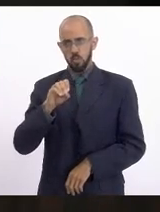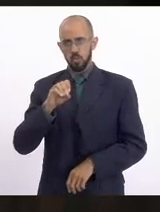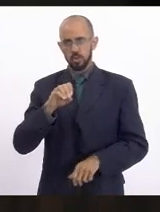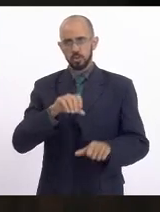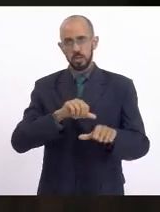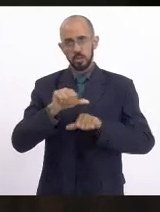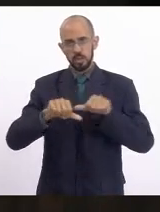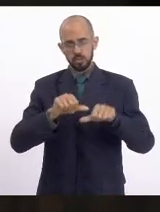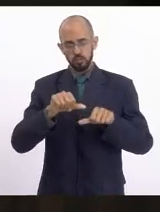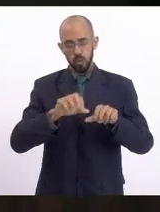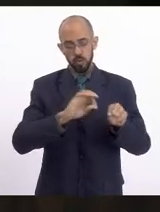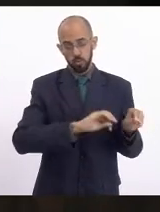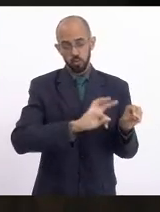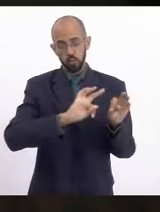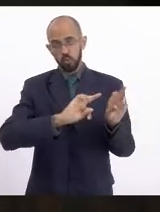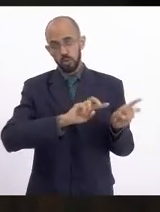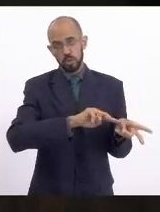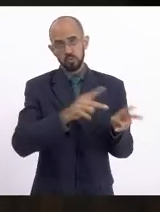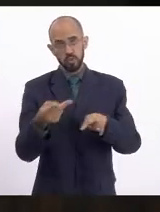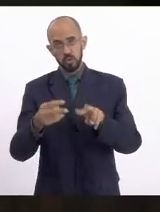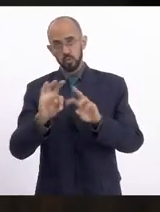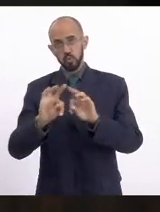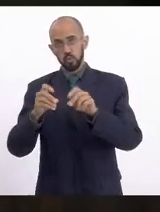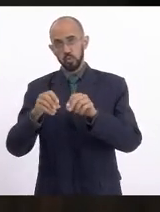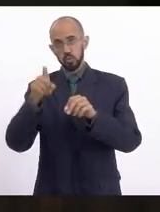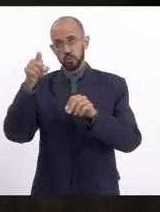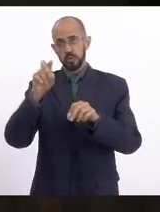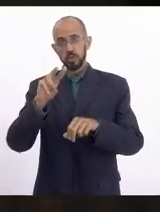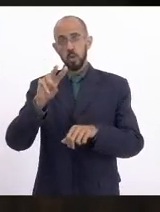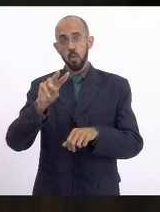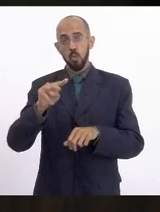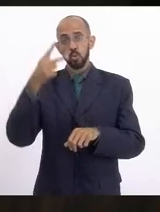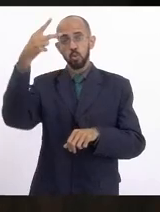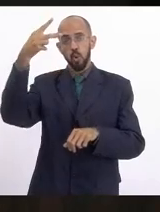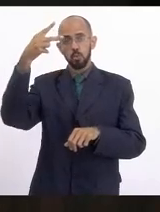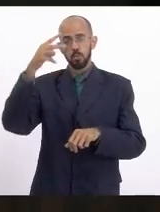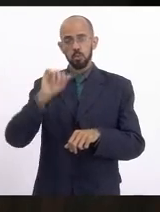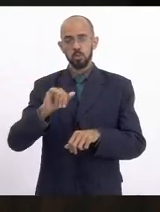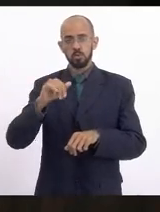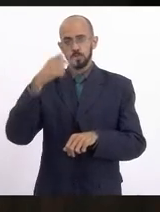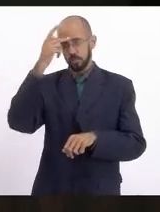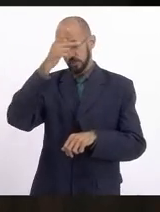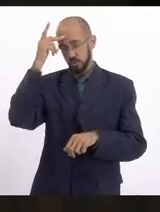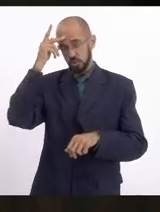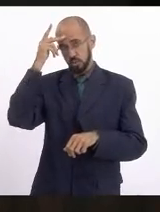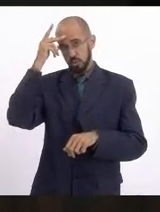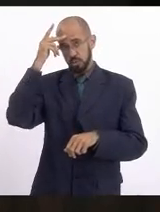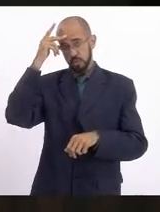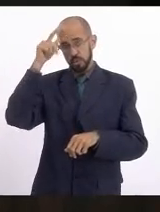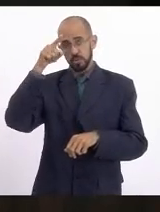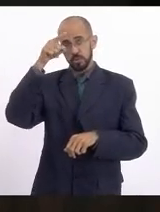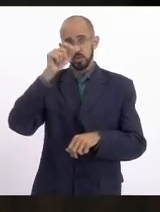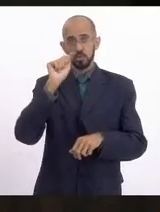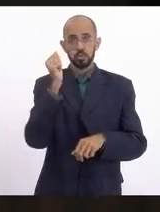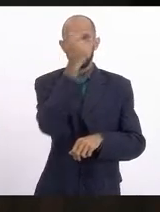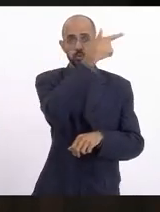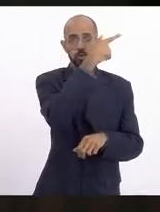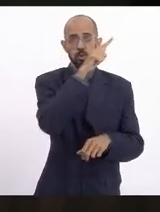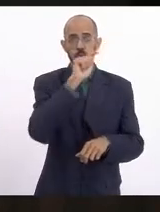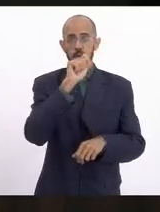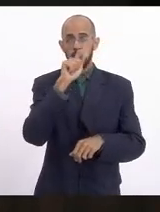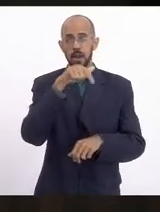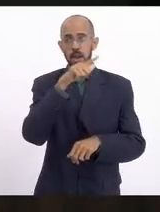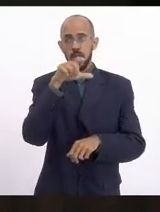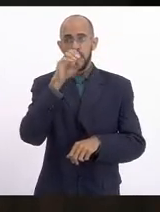todo transfere para cá vai ser quase o dobro de passageiro transportado esse ano no Santos Dumont para o Galeão Para viabilizar